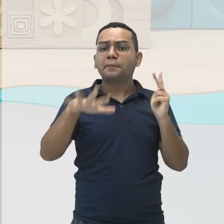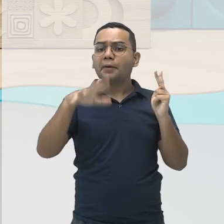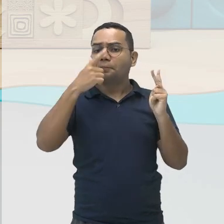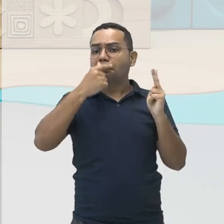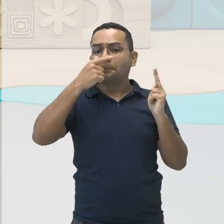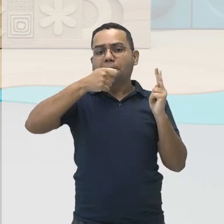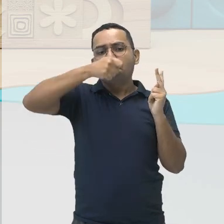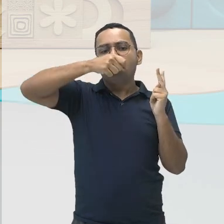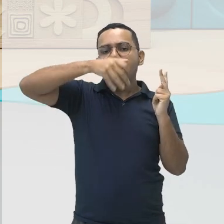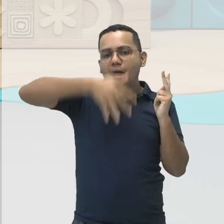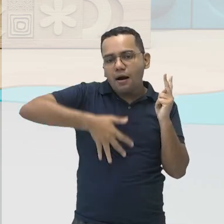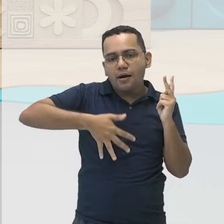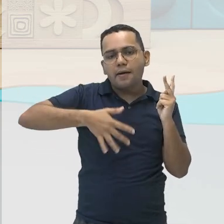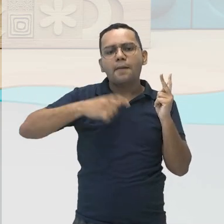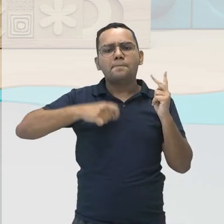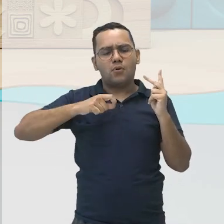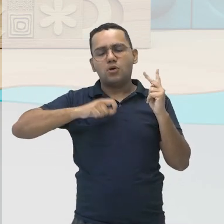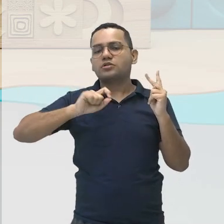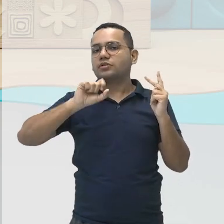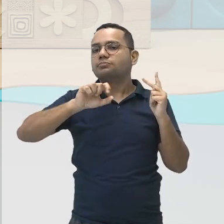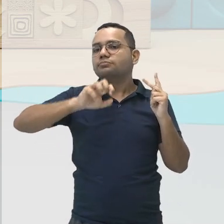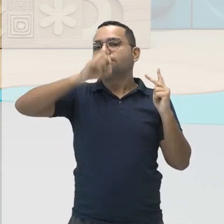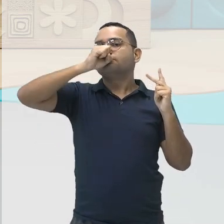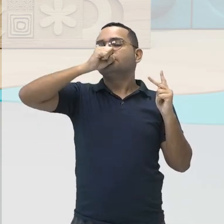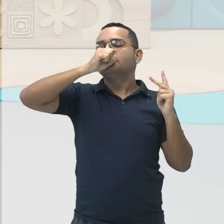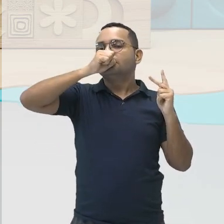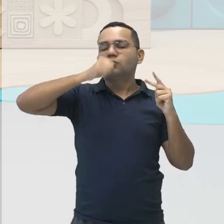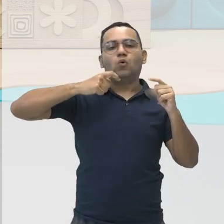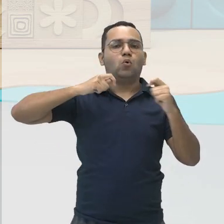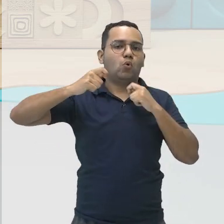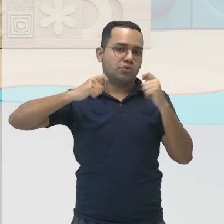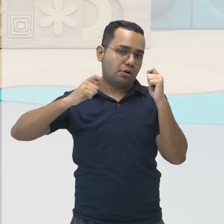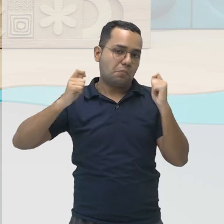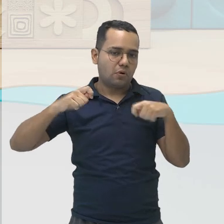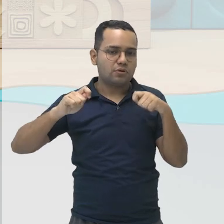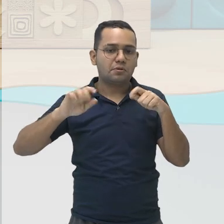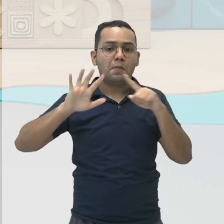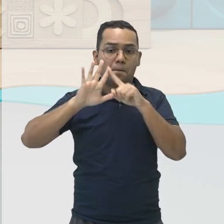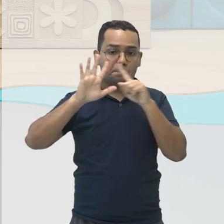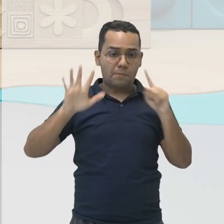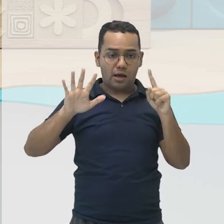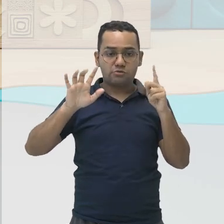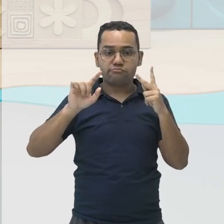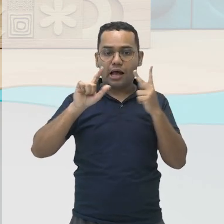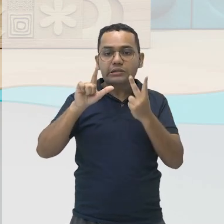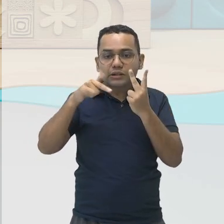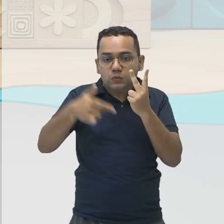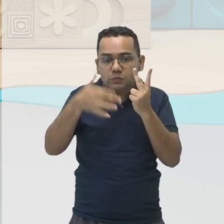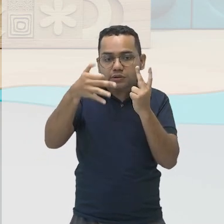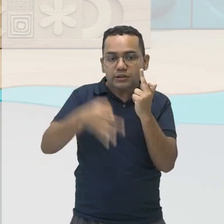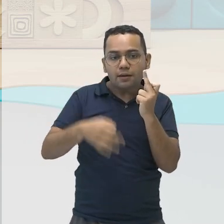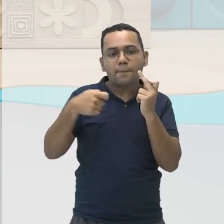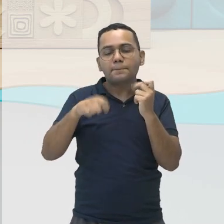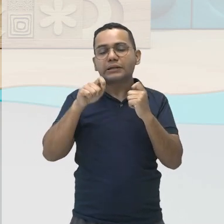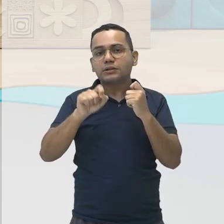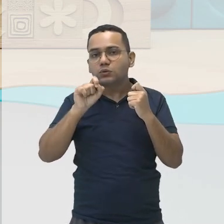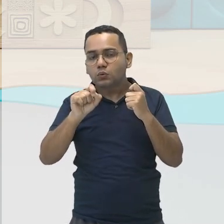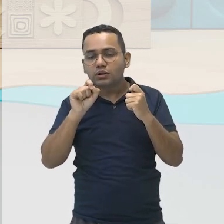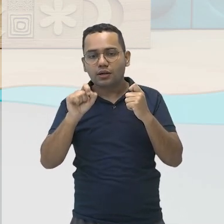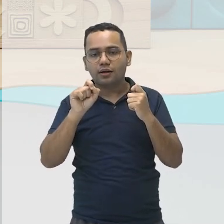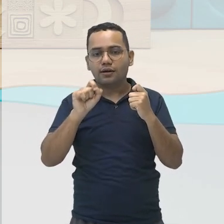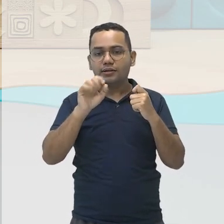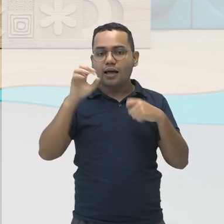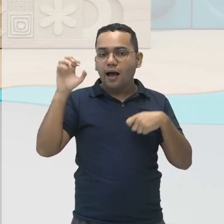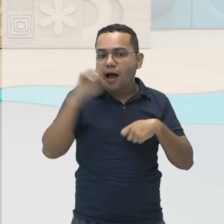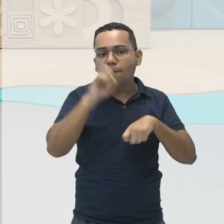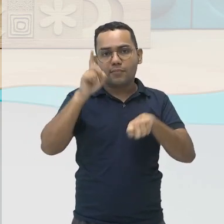elas sempre podem ser estancadas, ok? E as medidas para contenção devem ser aplicadas o mais rapidamente